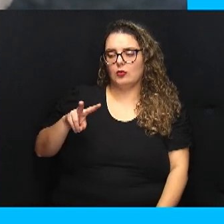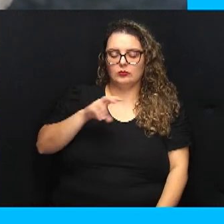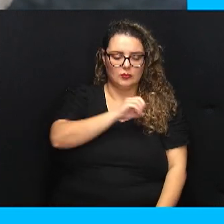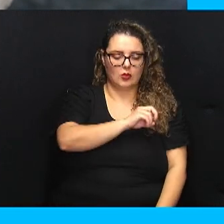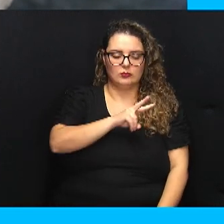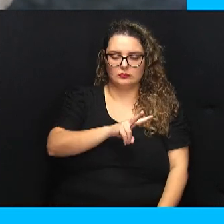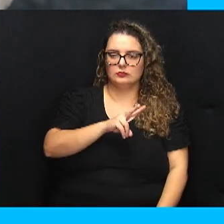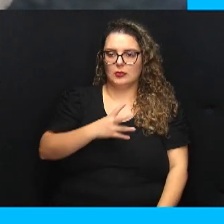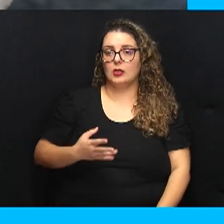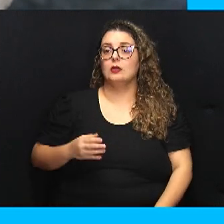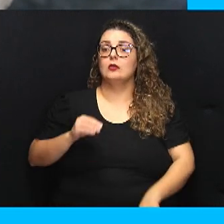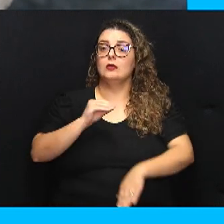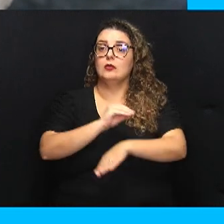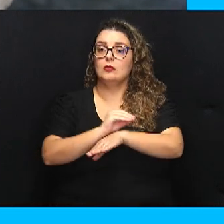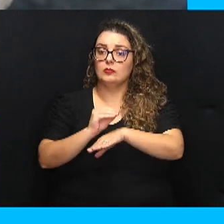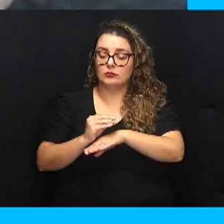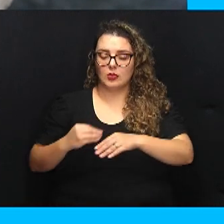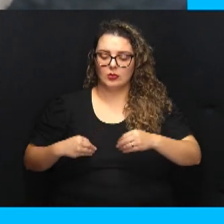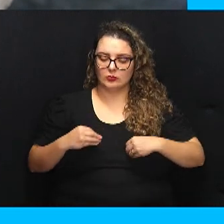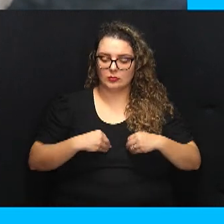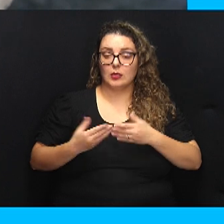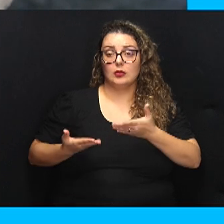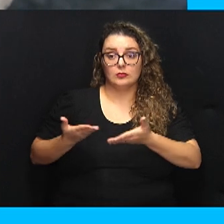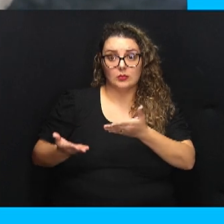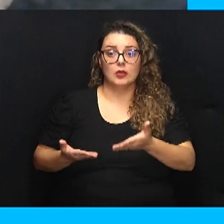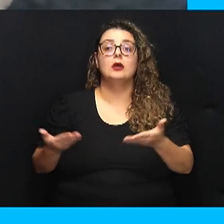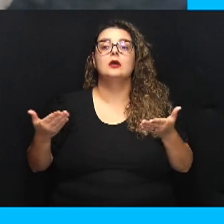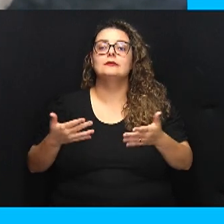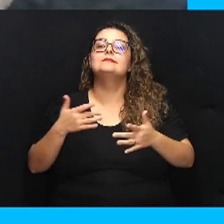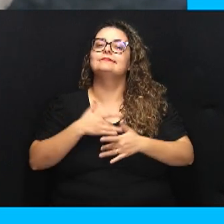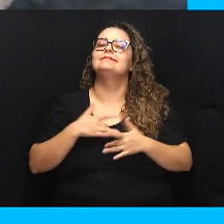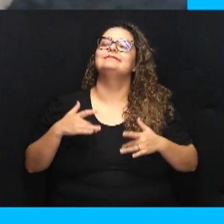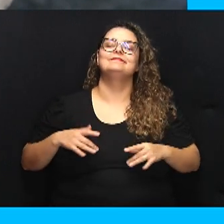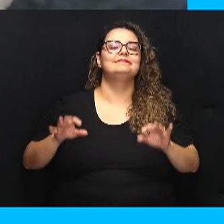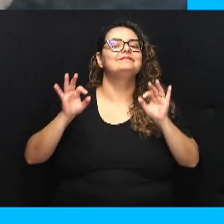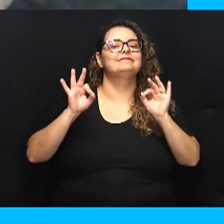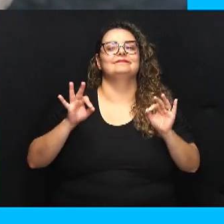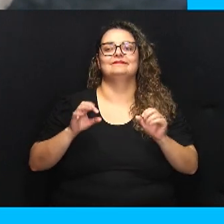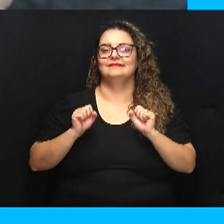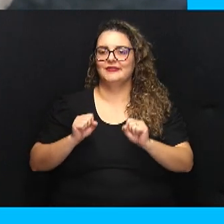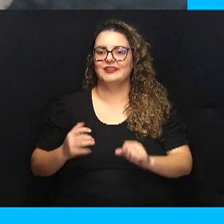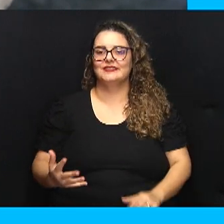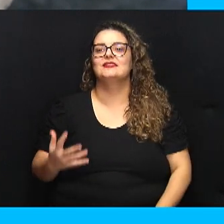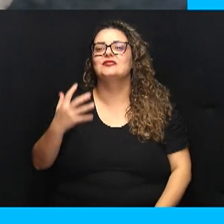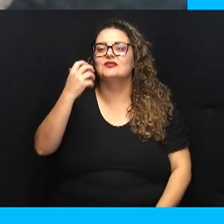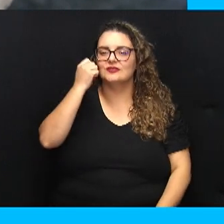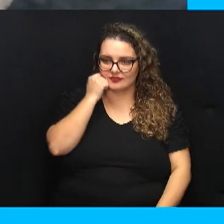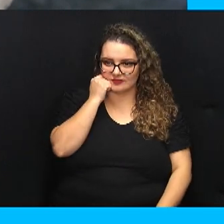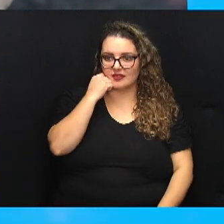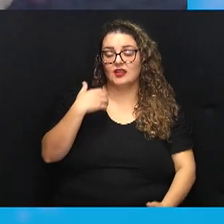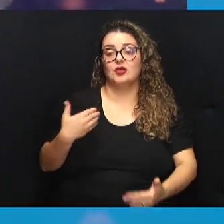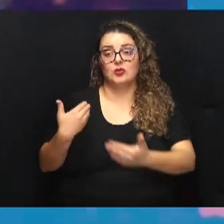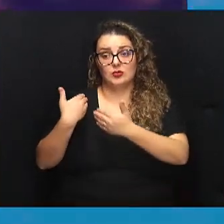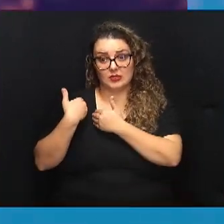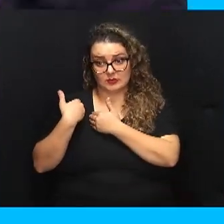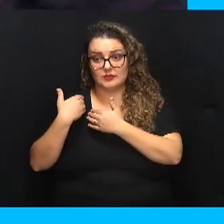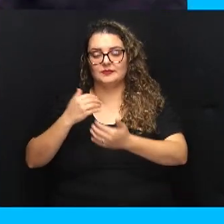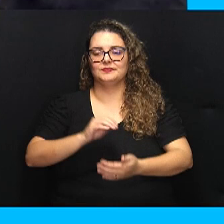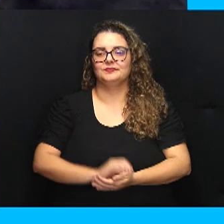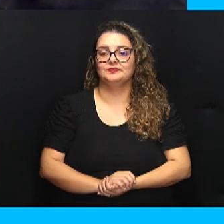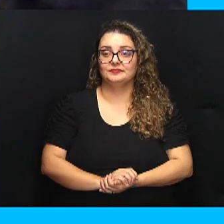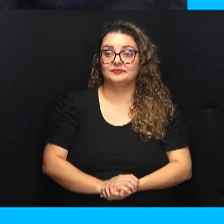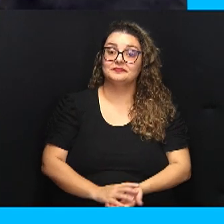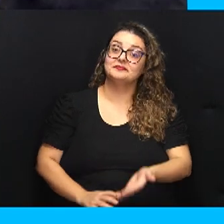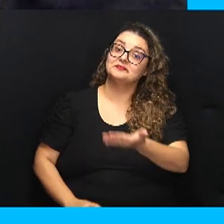Ele passou por exames, tratamento e agora, saudável, pode ser adotado com responsabilidade. Já